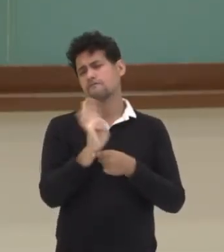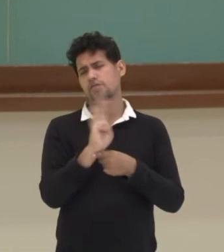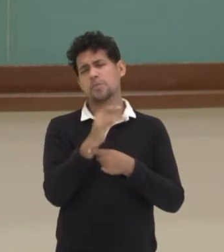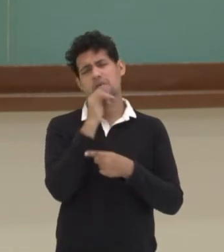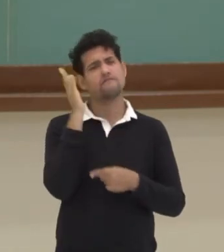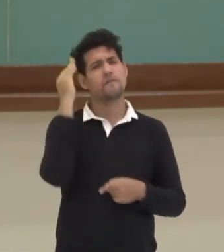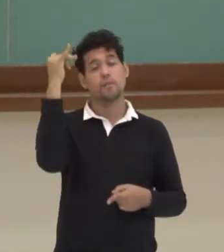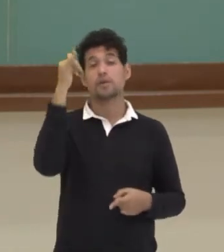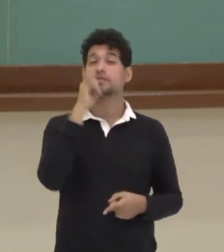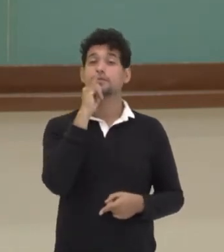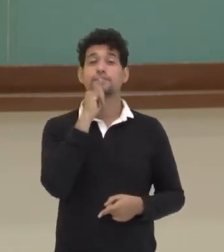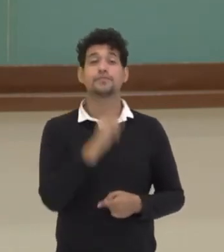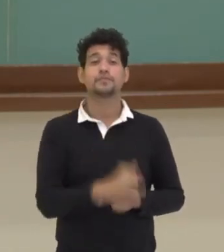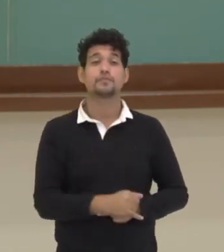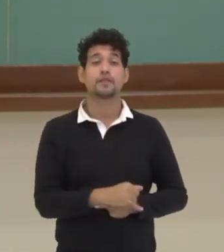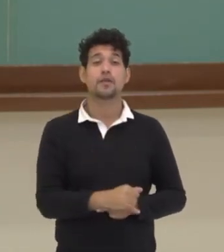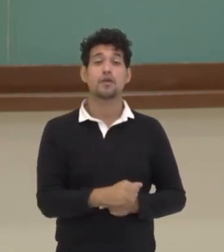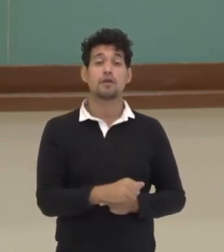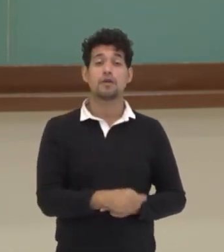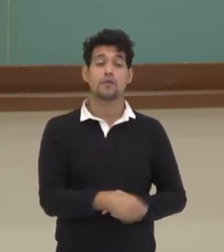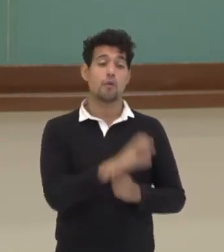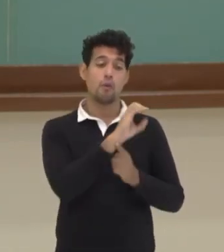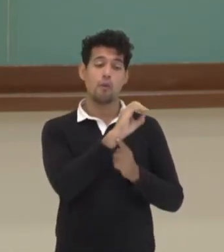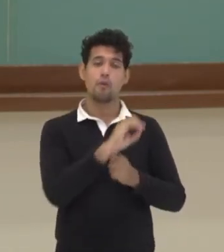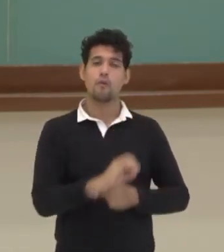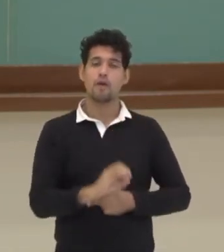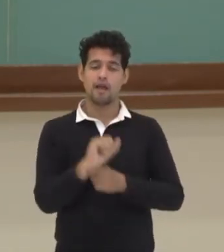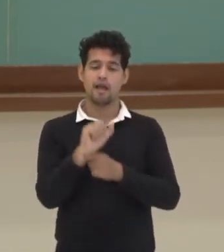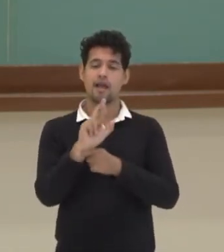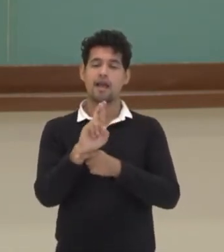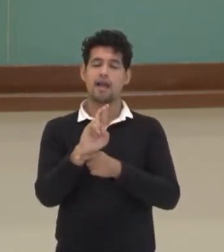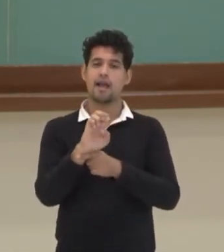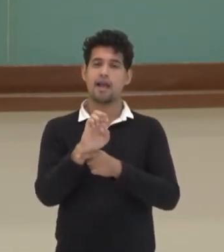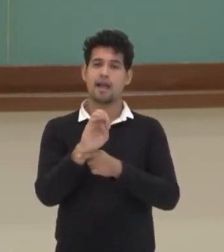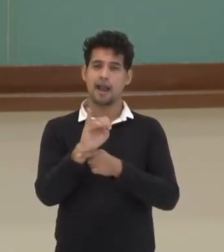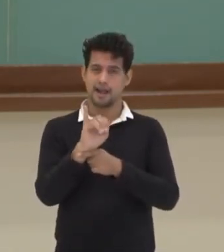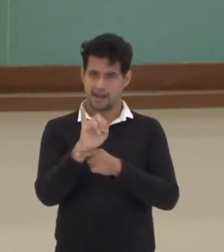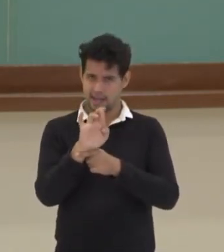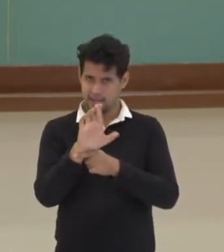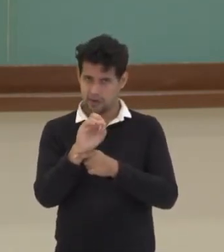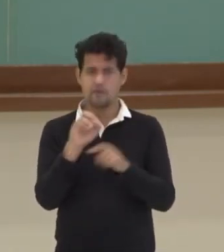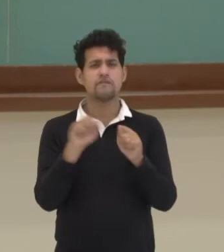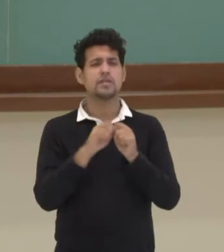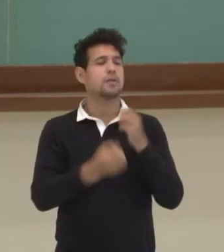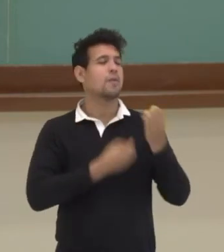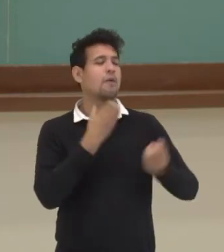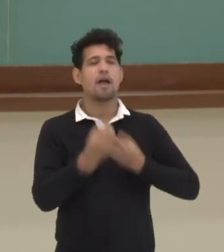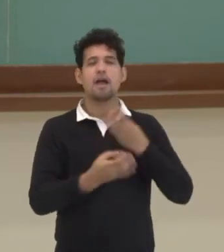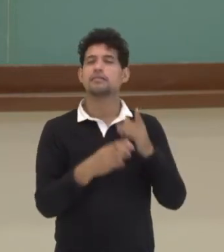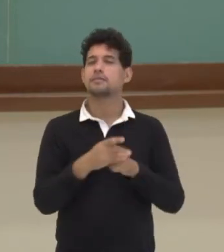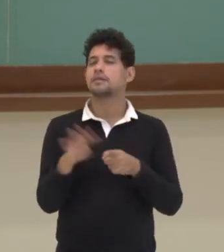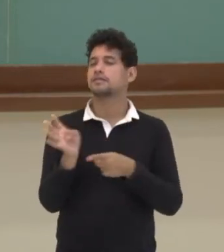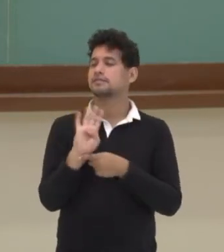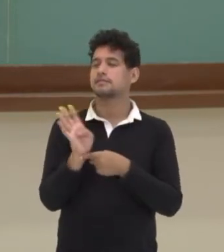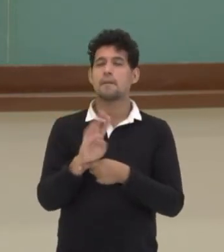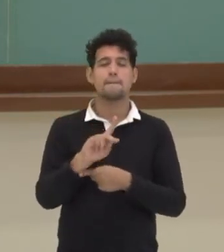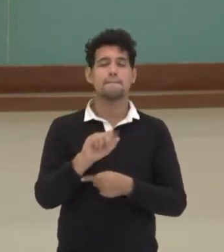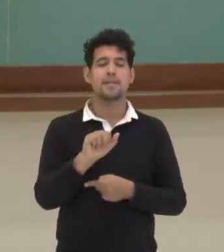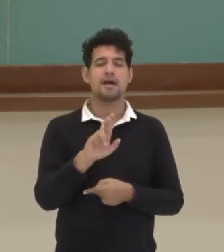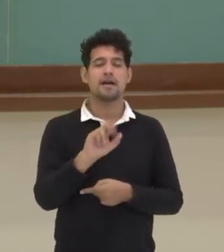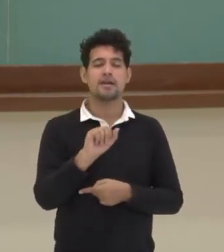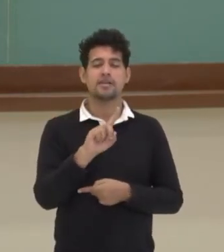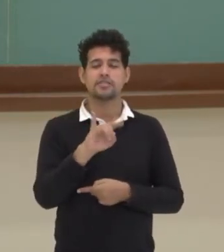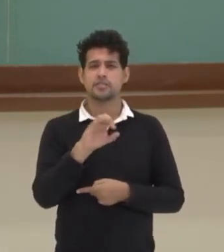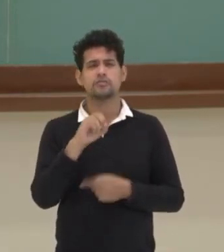exemplo, O Carteiro e o Poeta, que é ele explicando o fazer poético, né? Cinema Paradiso, que fala sobre